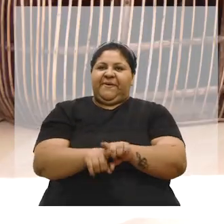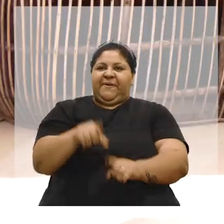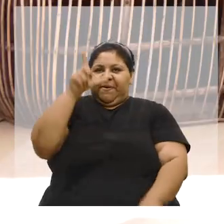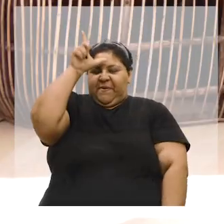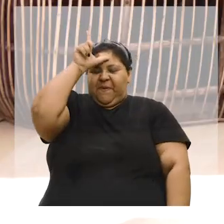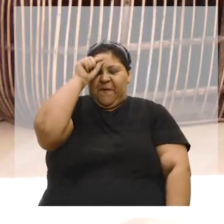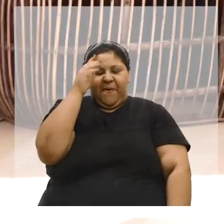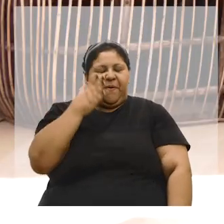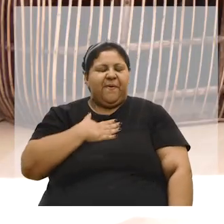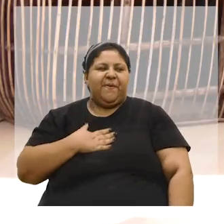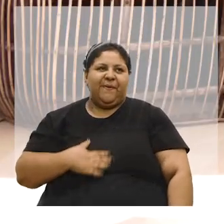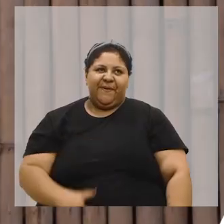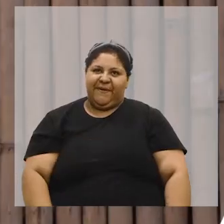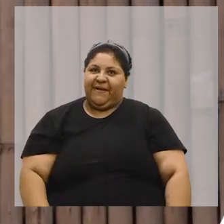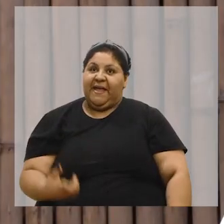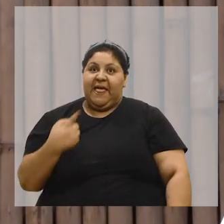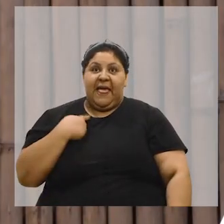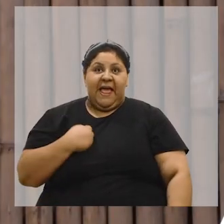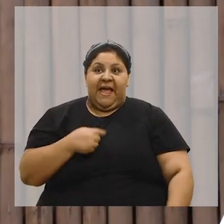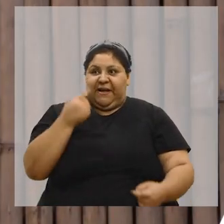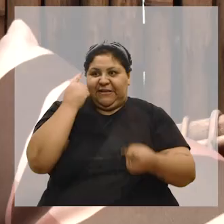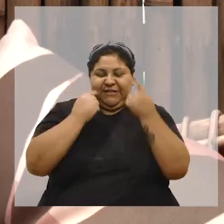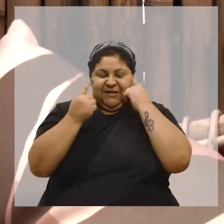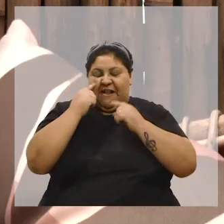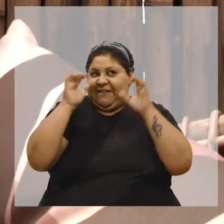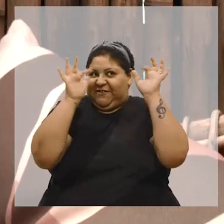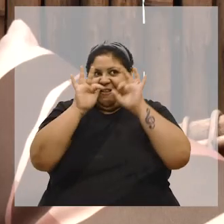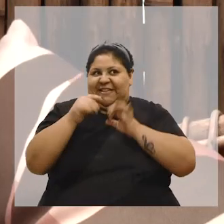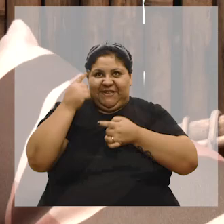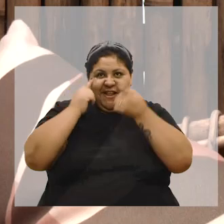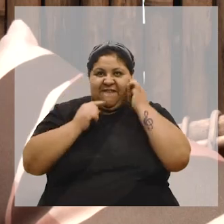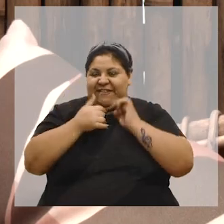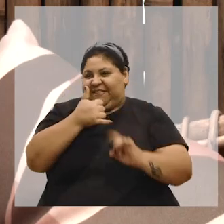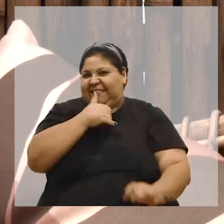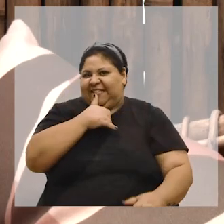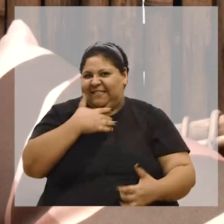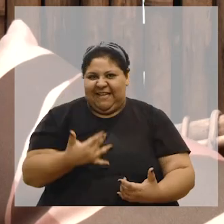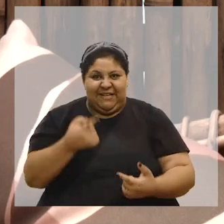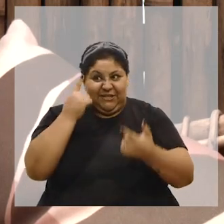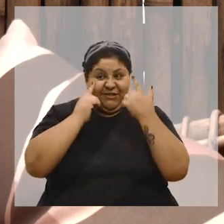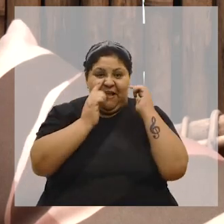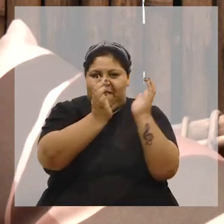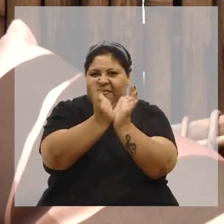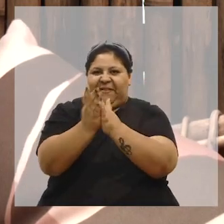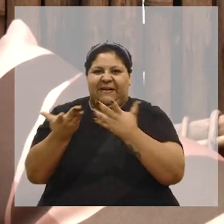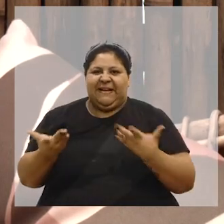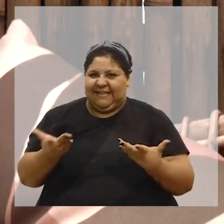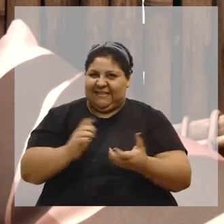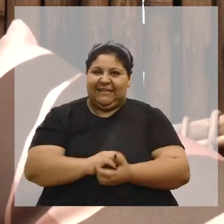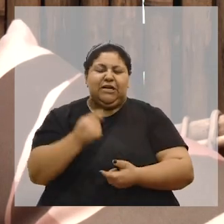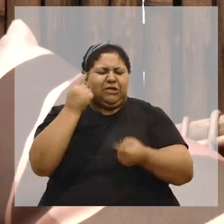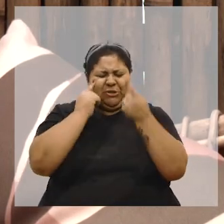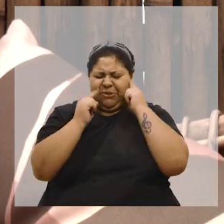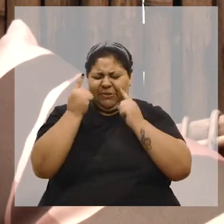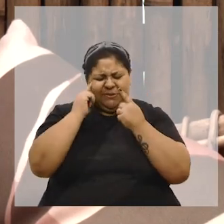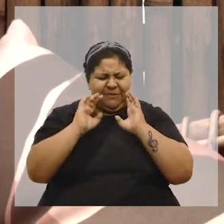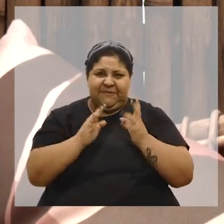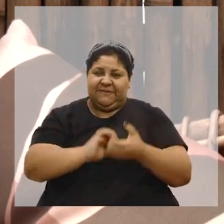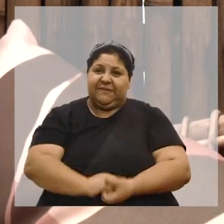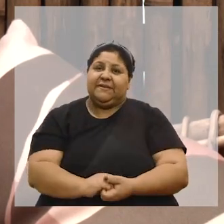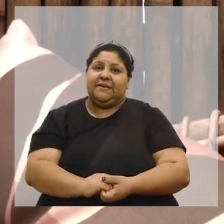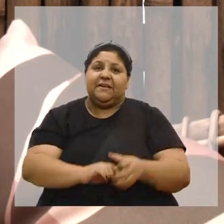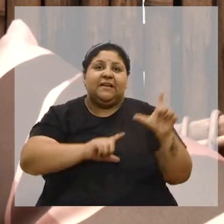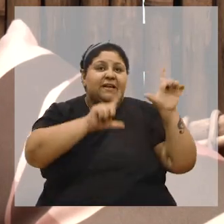Eu chorei horrores nesse programa, socorro. Chorava de alegria, chorava de tristeza, chorava pelos colegas,